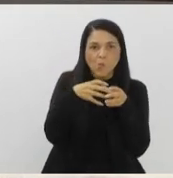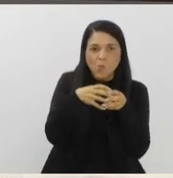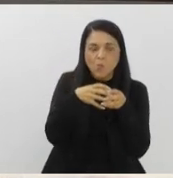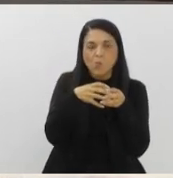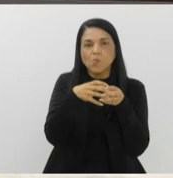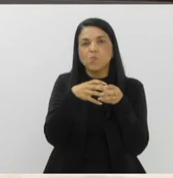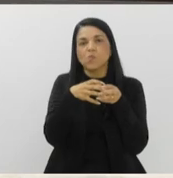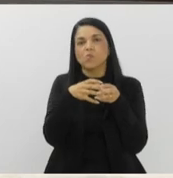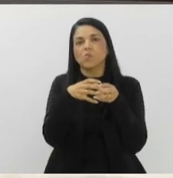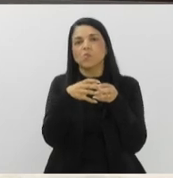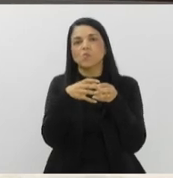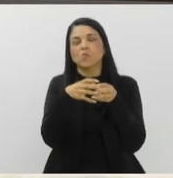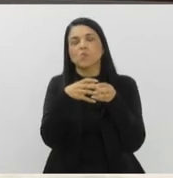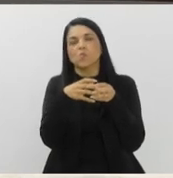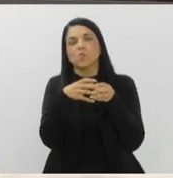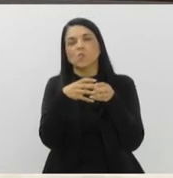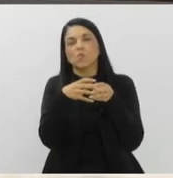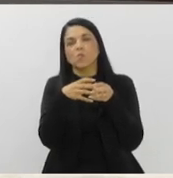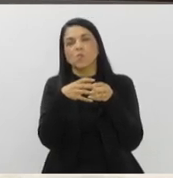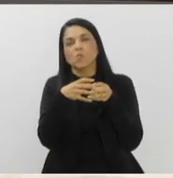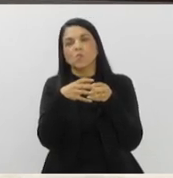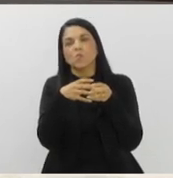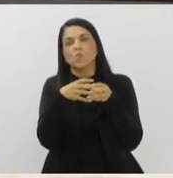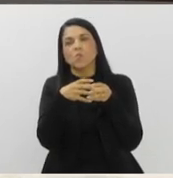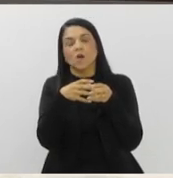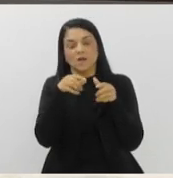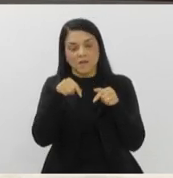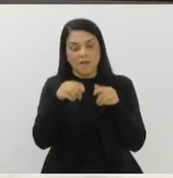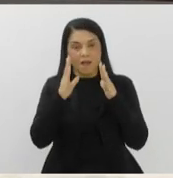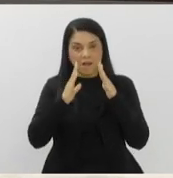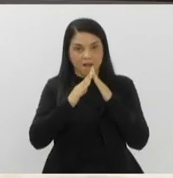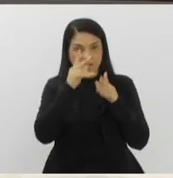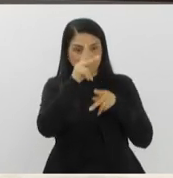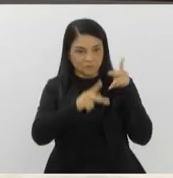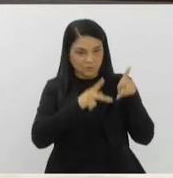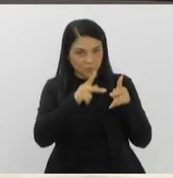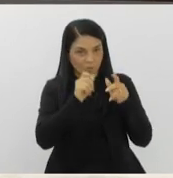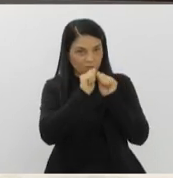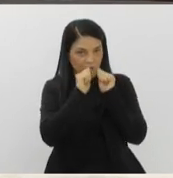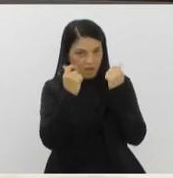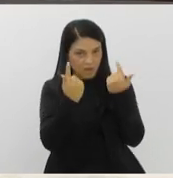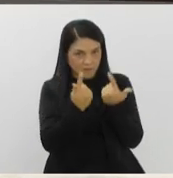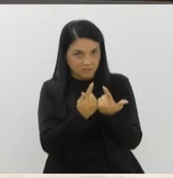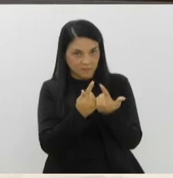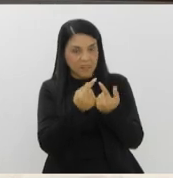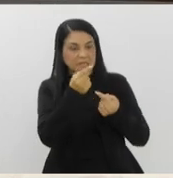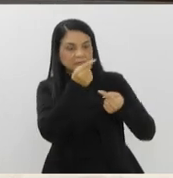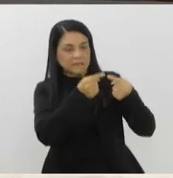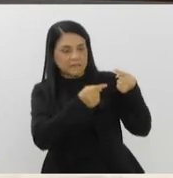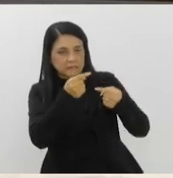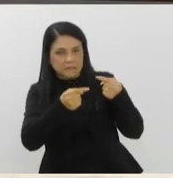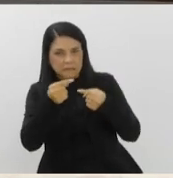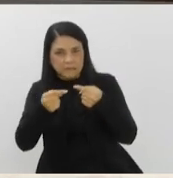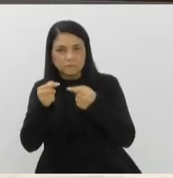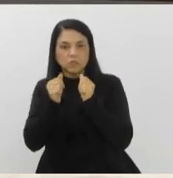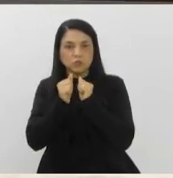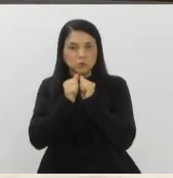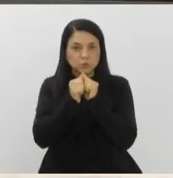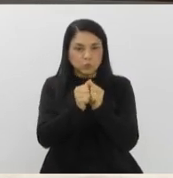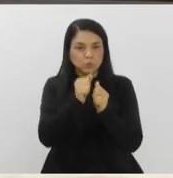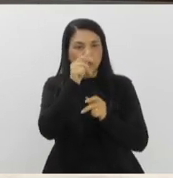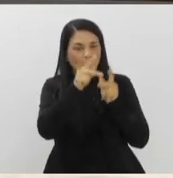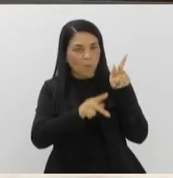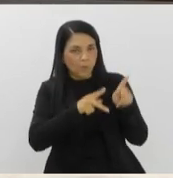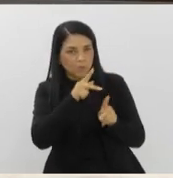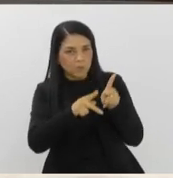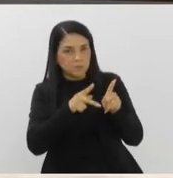pensar, colocar a Casa do Povo, colocar a Assembleia Legislativa, debater junto com o povo, junto com